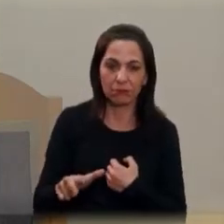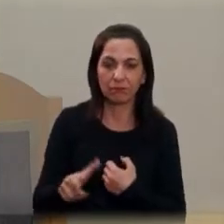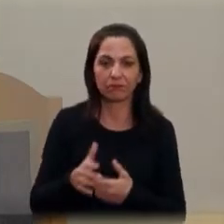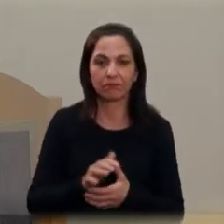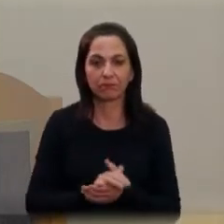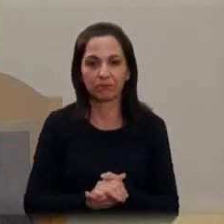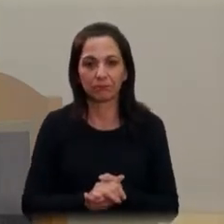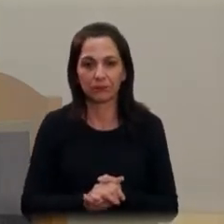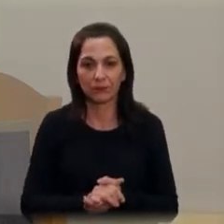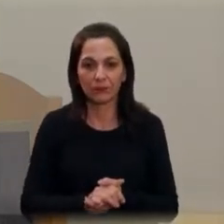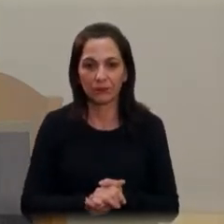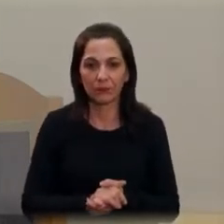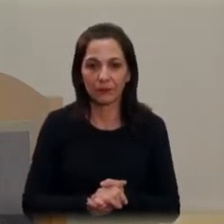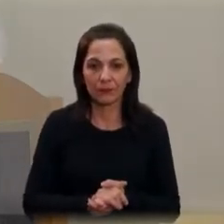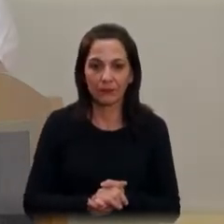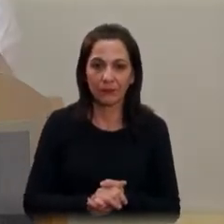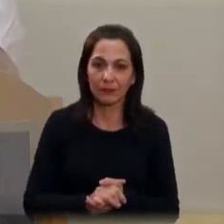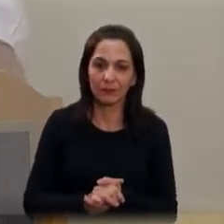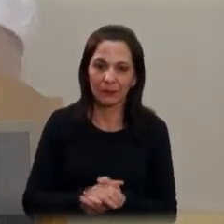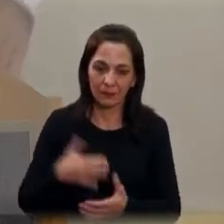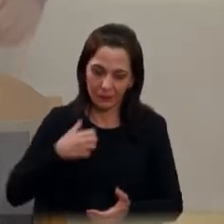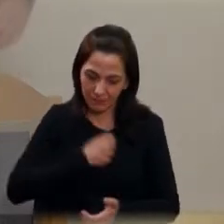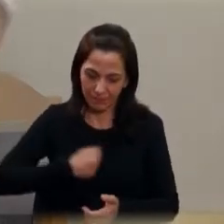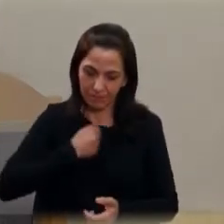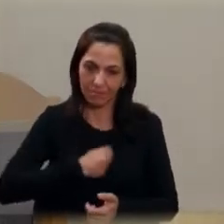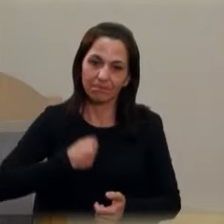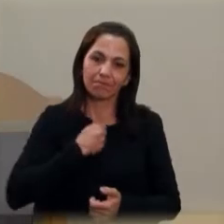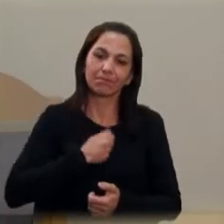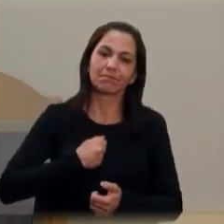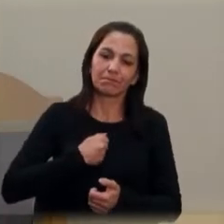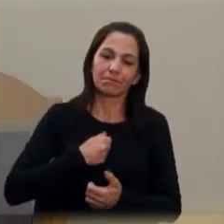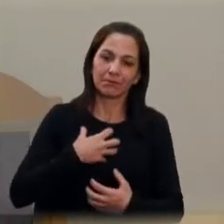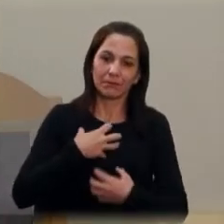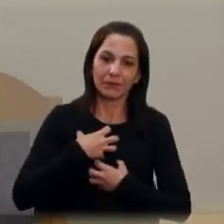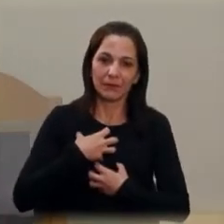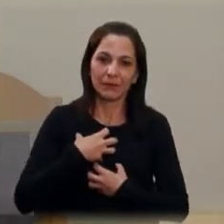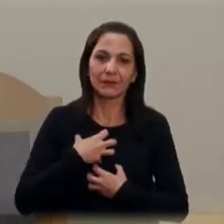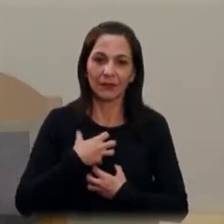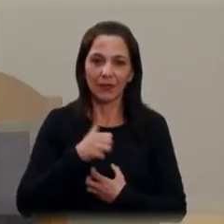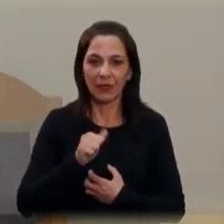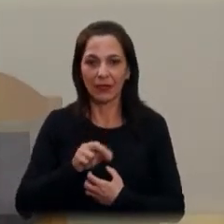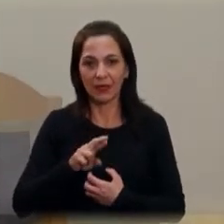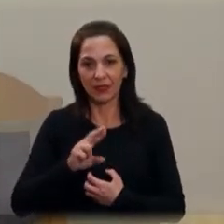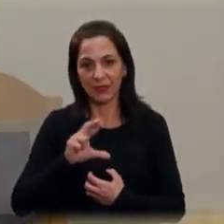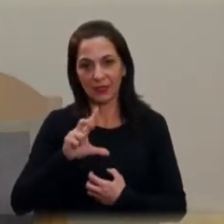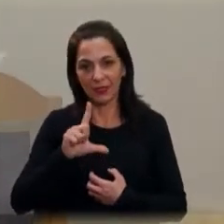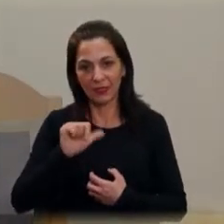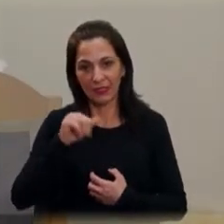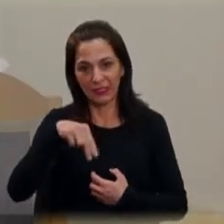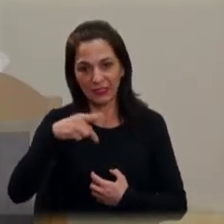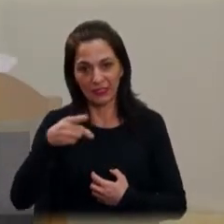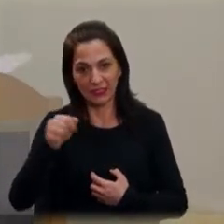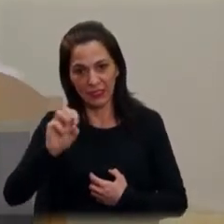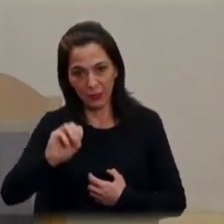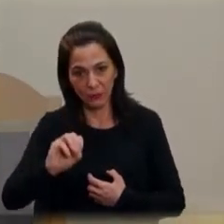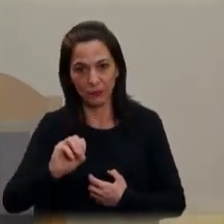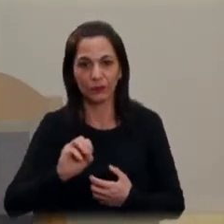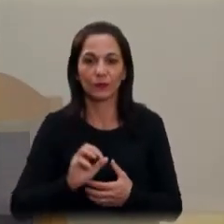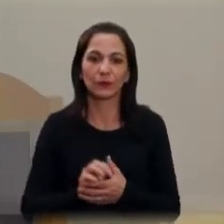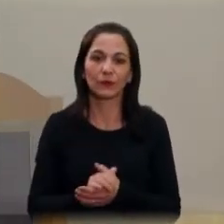colega. Vamos sentir muito sua falta, Arlindo. Mas tenho certeza que você está sendo recebido de braços abertos por